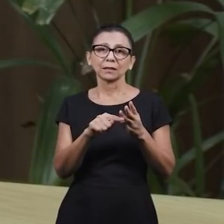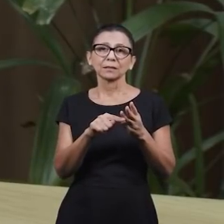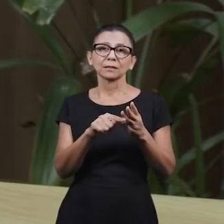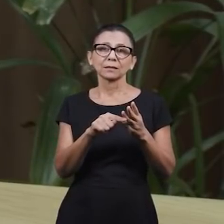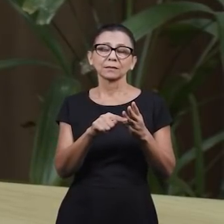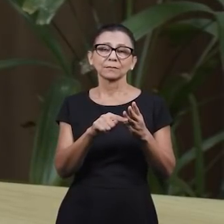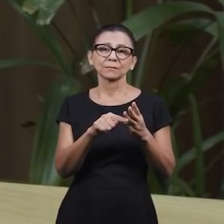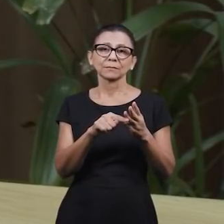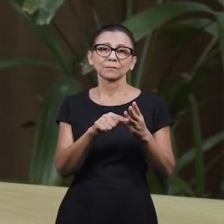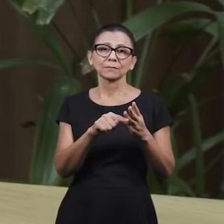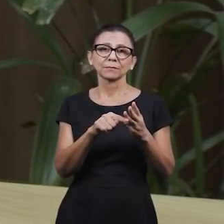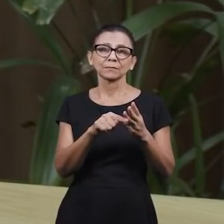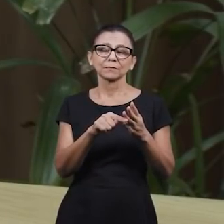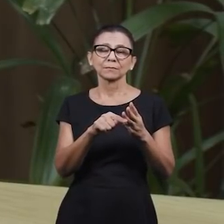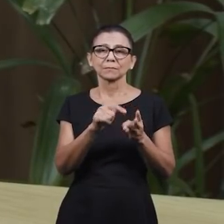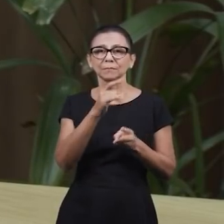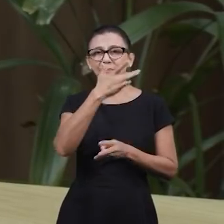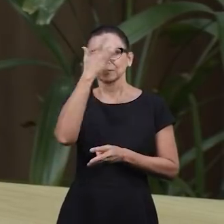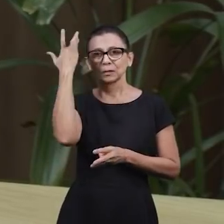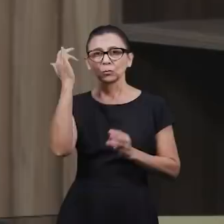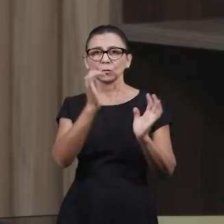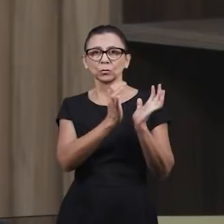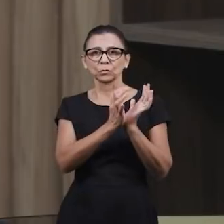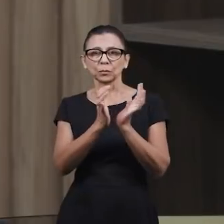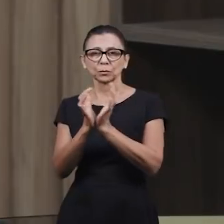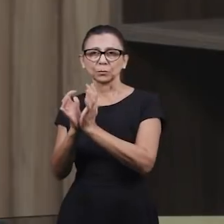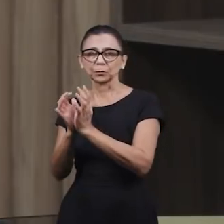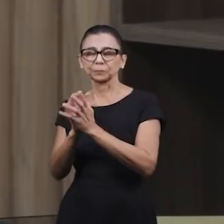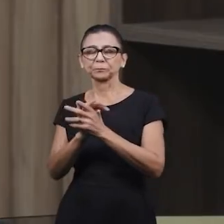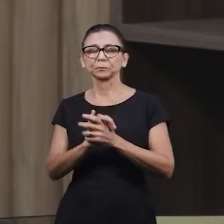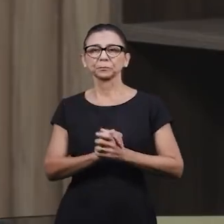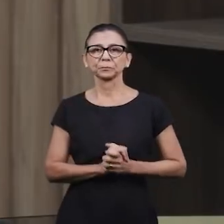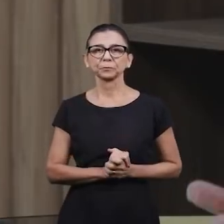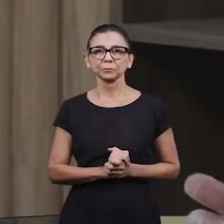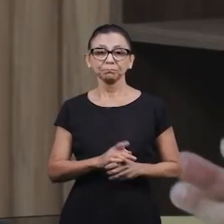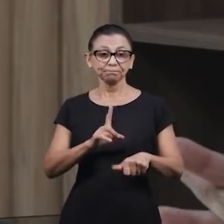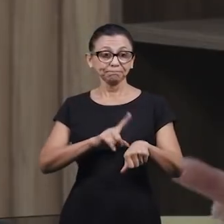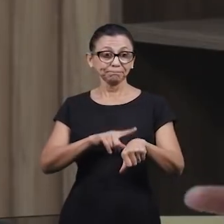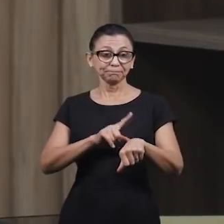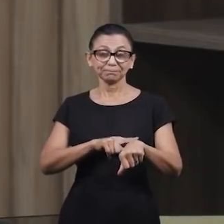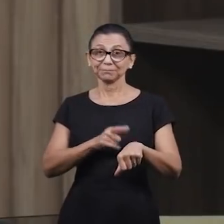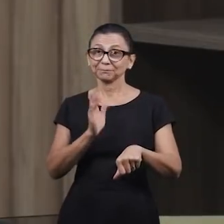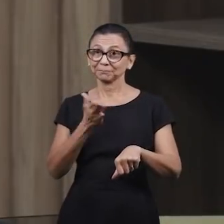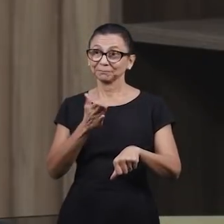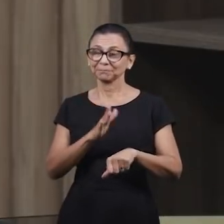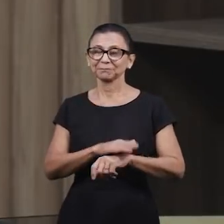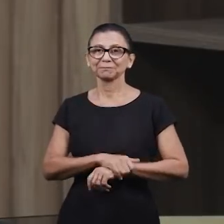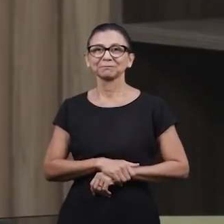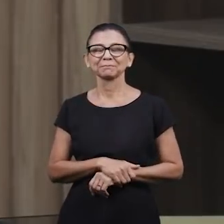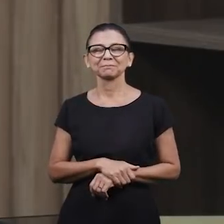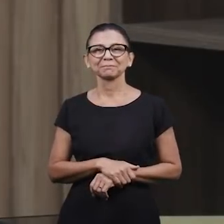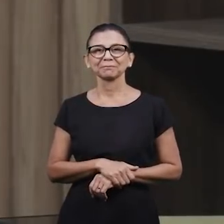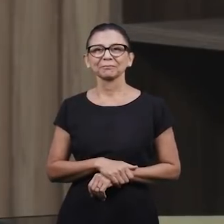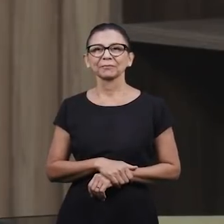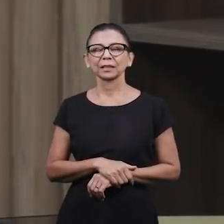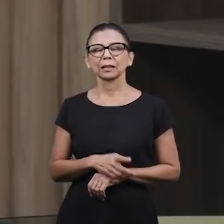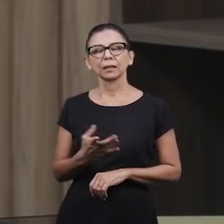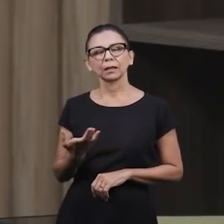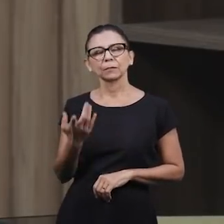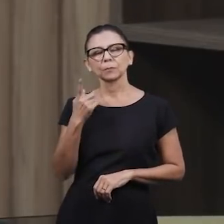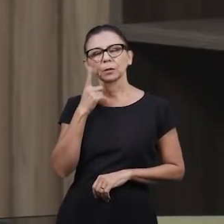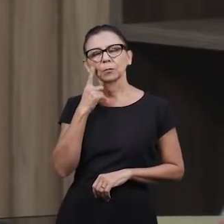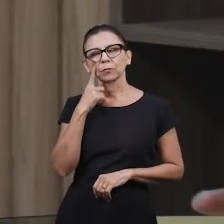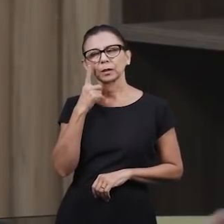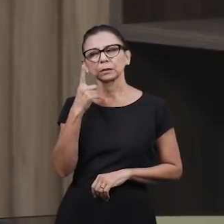de pessoas. Nós estamos chegando ao final dessa edição do programa, nosso tempo já estourou, mas dentro disso que você